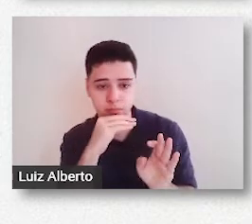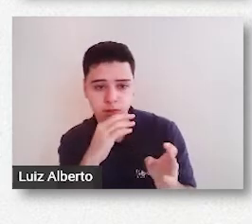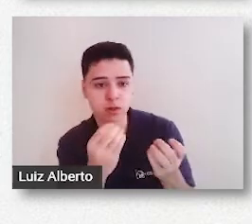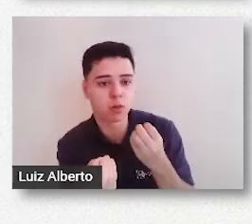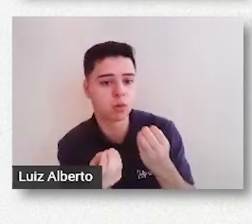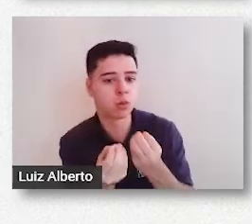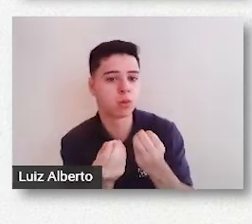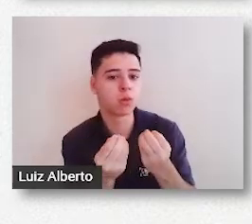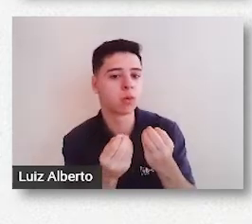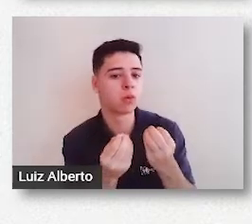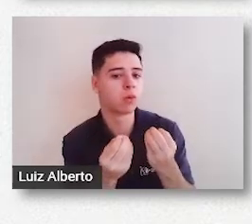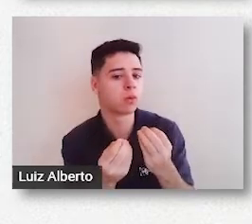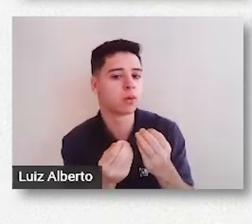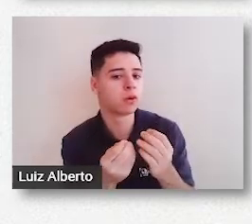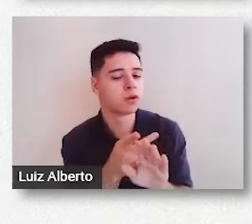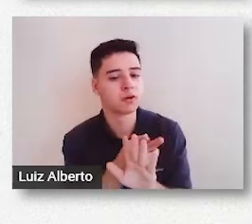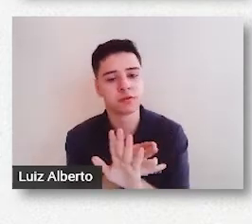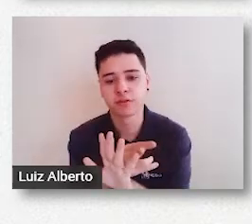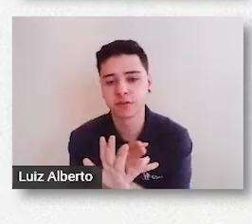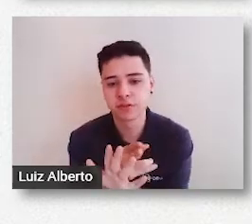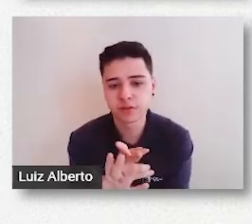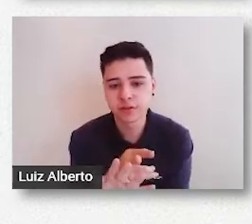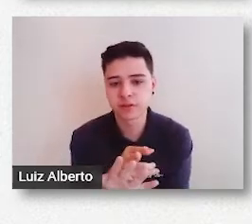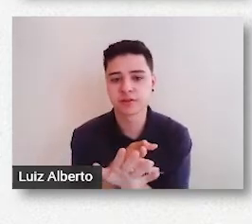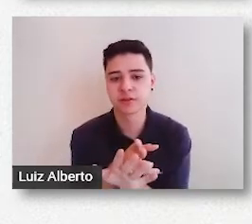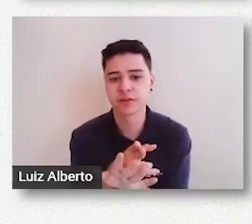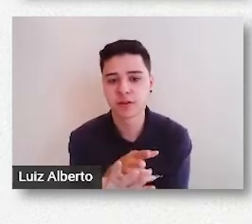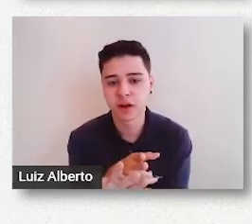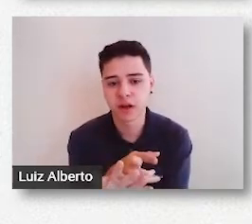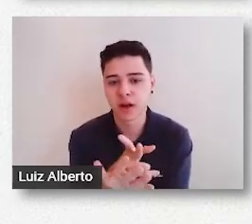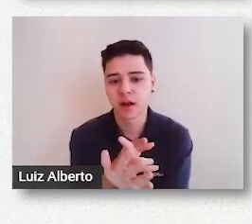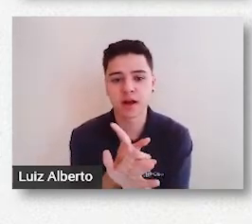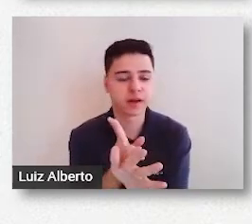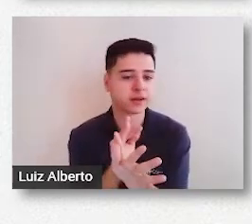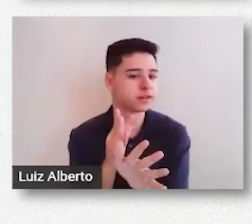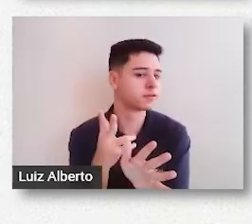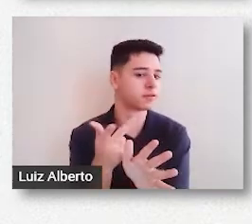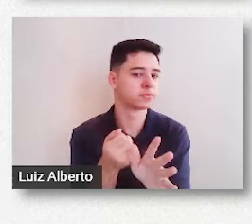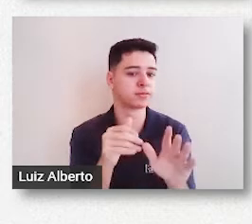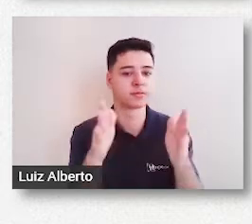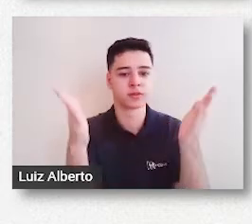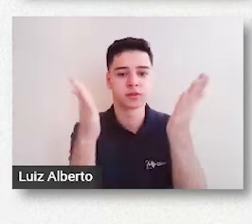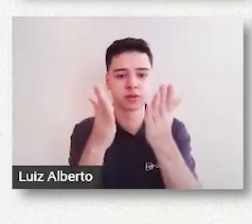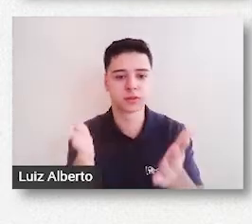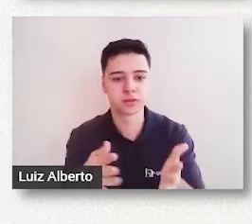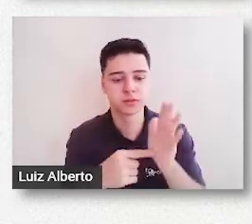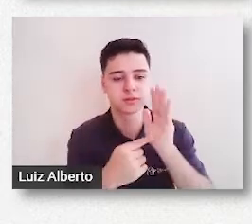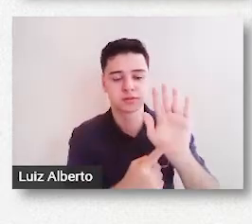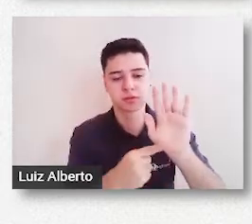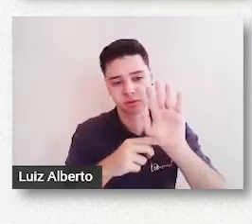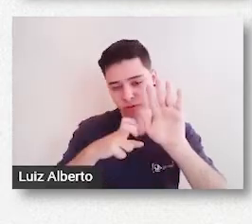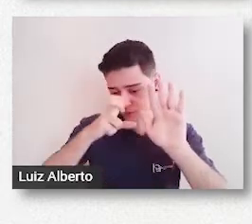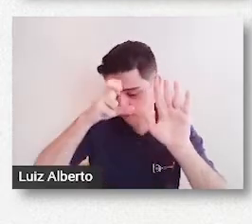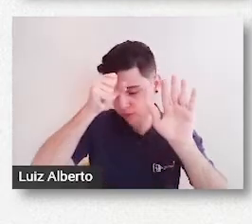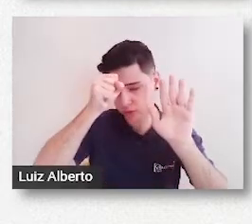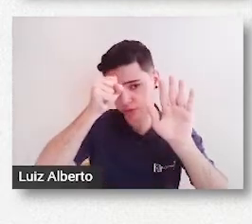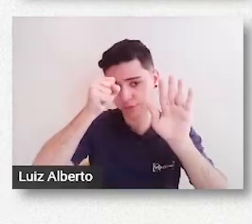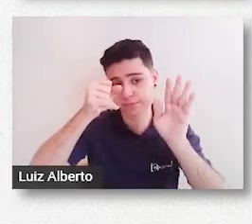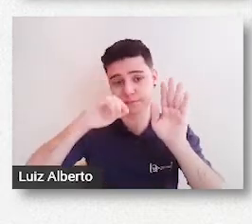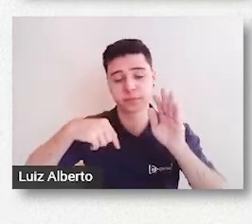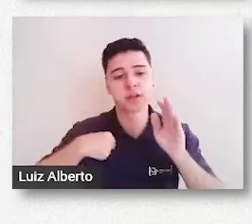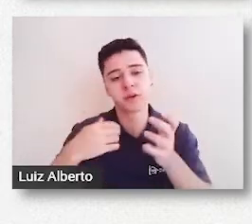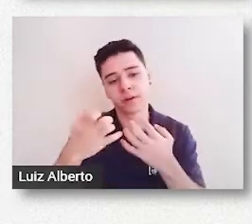de Santana, em várias representações iconográficas, são muito mais fortes. Né? Inclusive, eu já gostaria